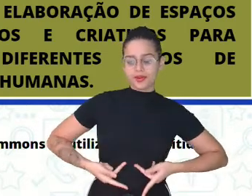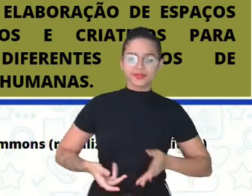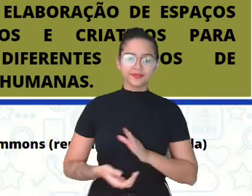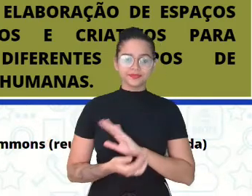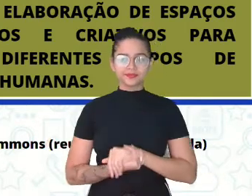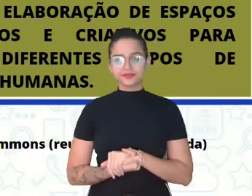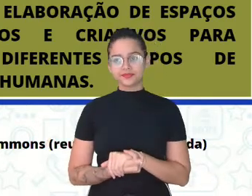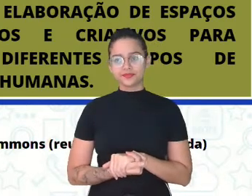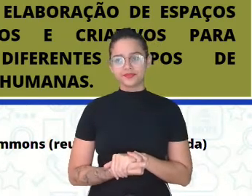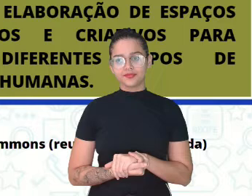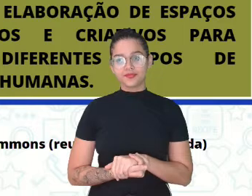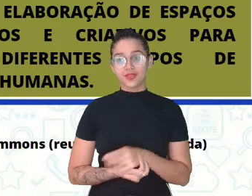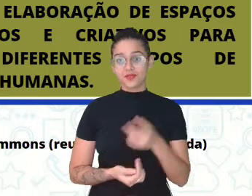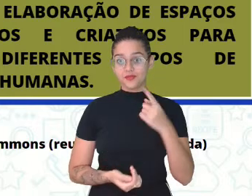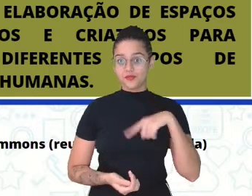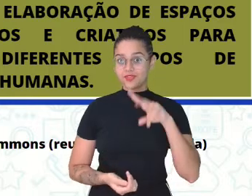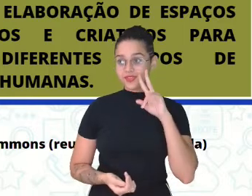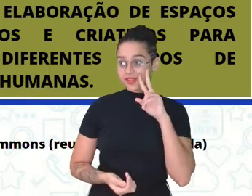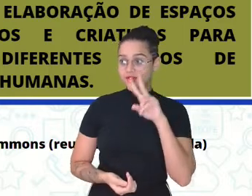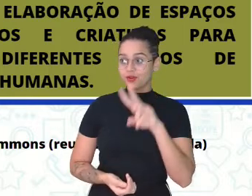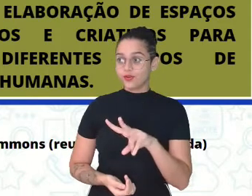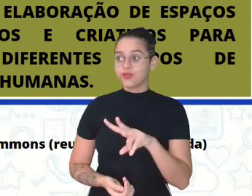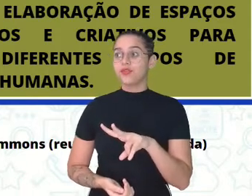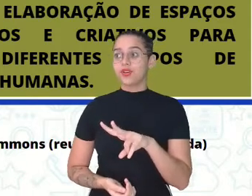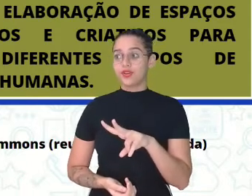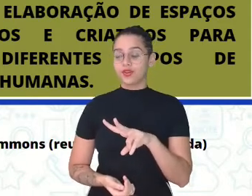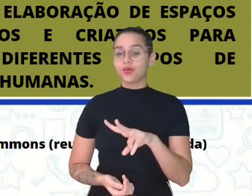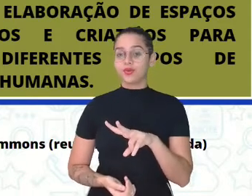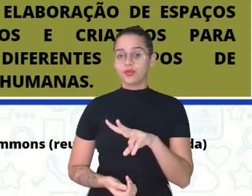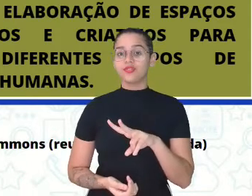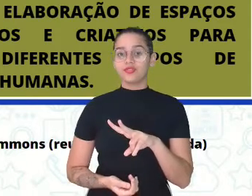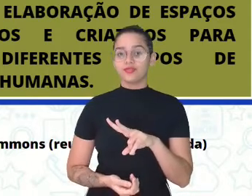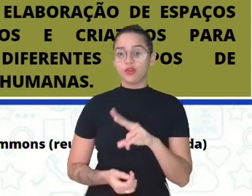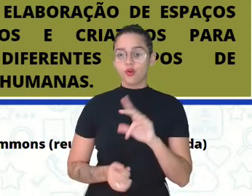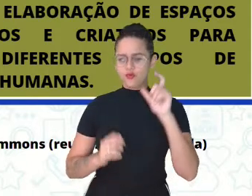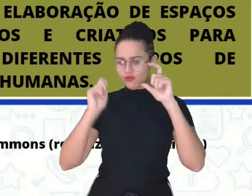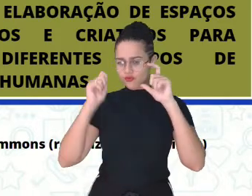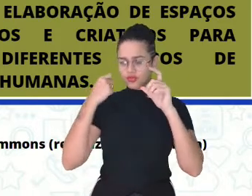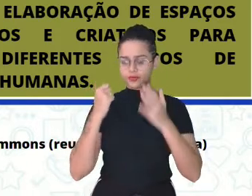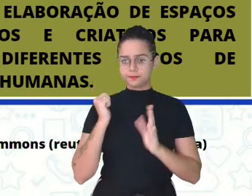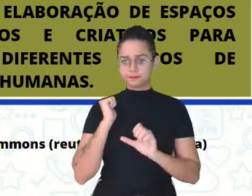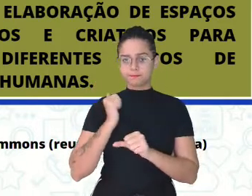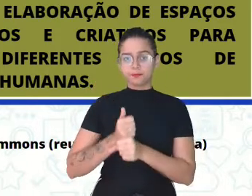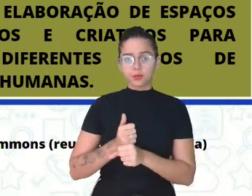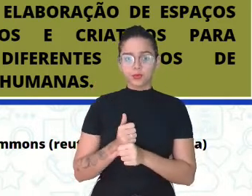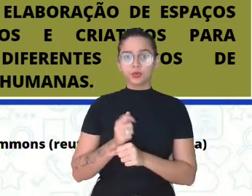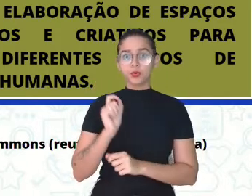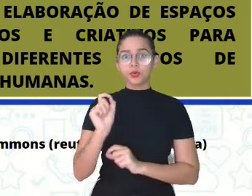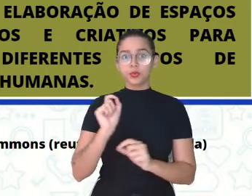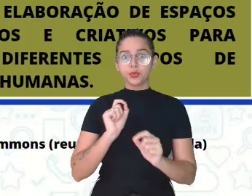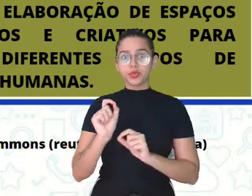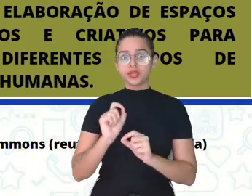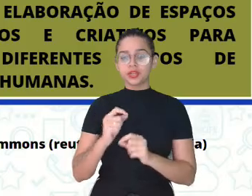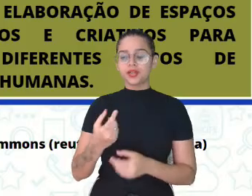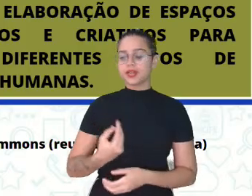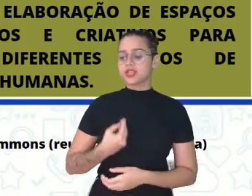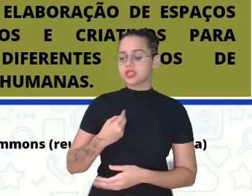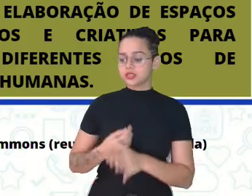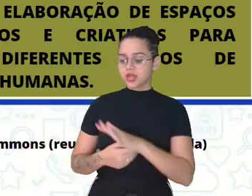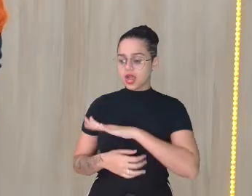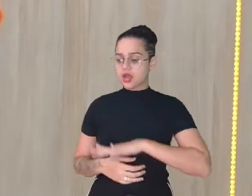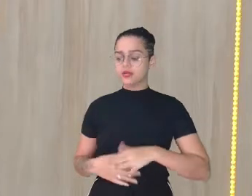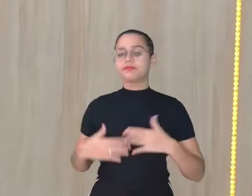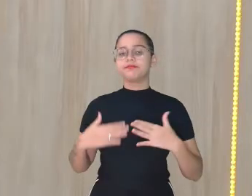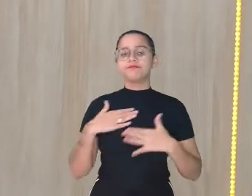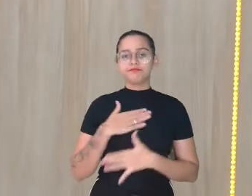seja, vocês viram, tomando o vídeo como exemplo, que existe a área de